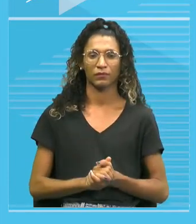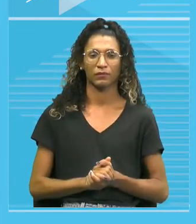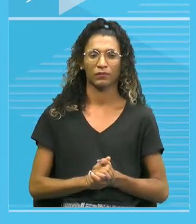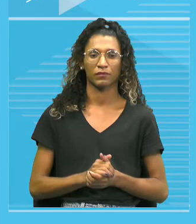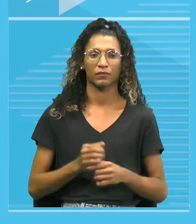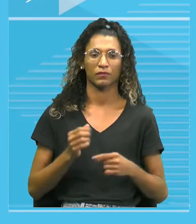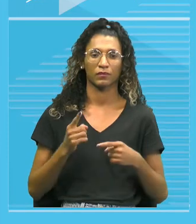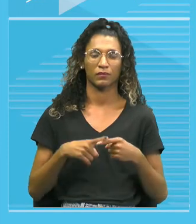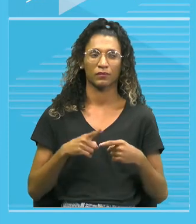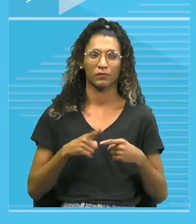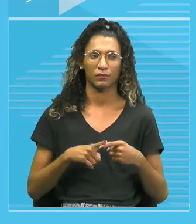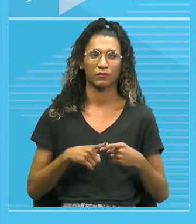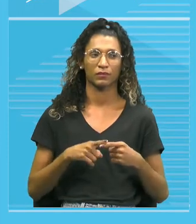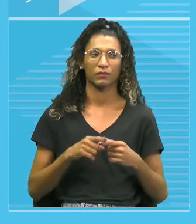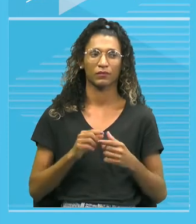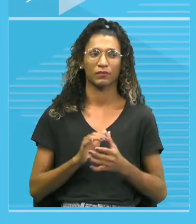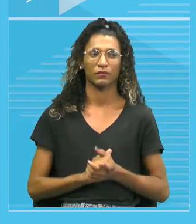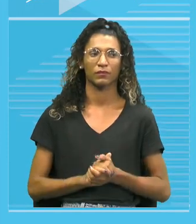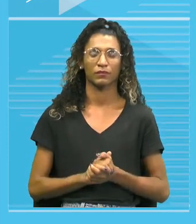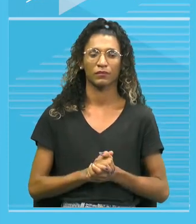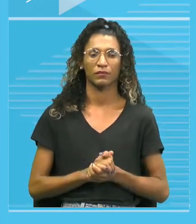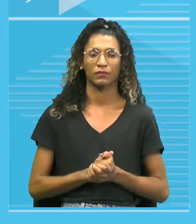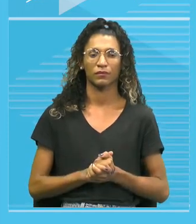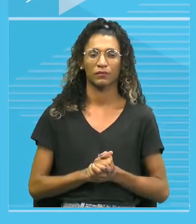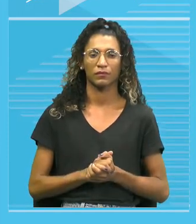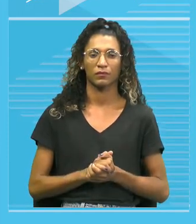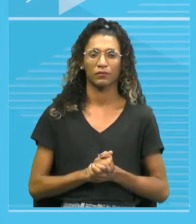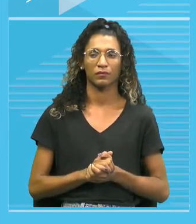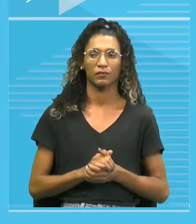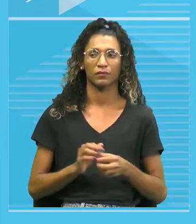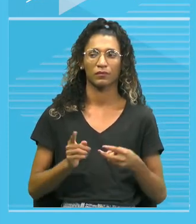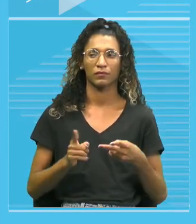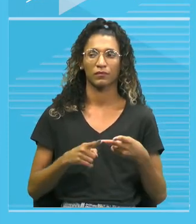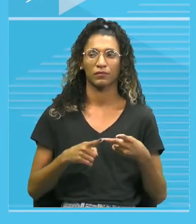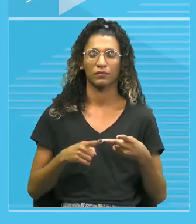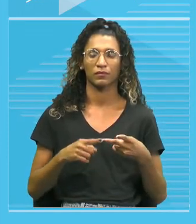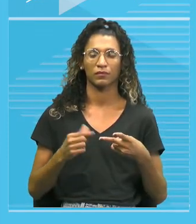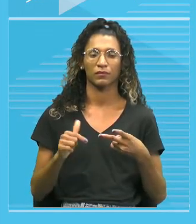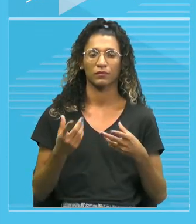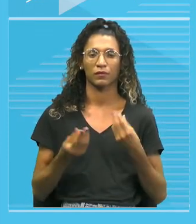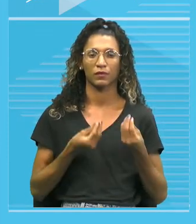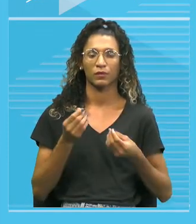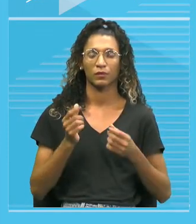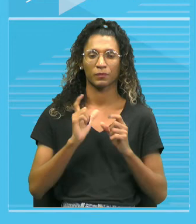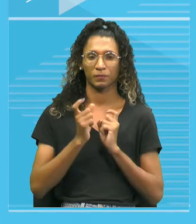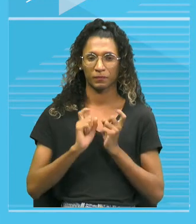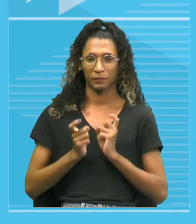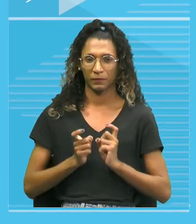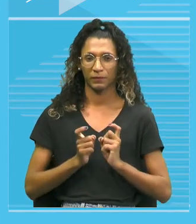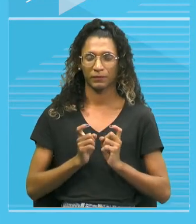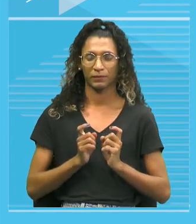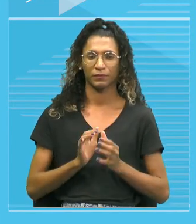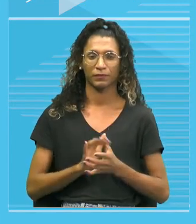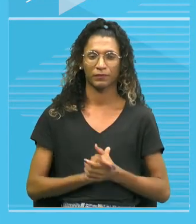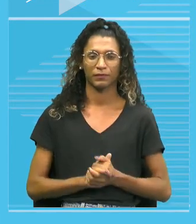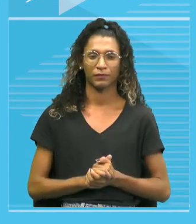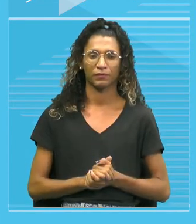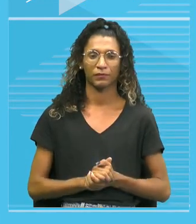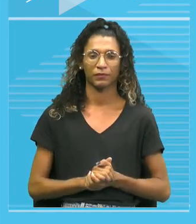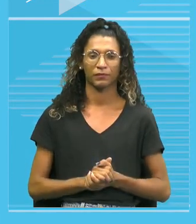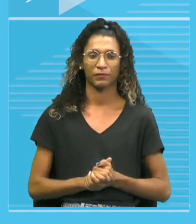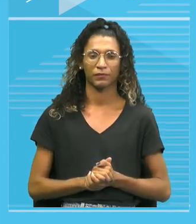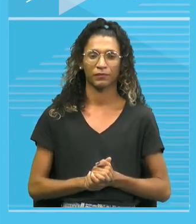modo que esses são os sintomas, isso é fato. Não tem o que discutir. Tá? Não tem o que discutir.